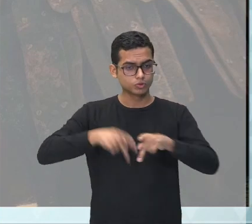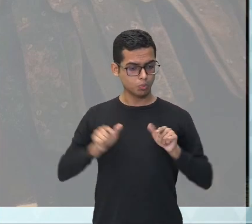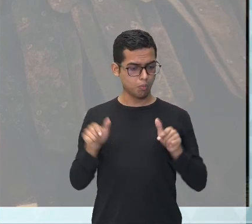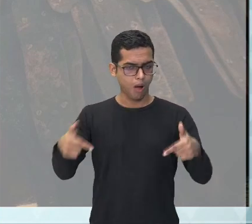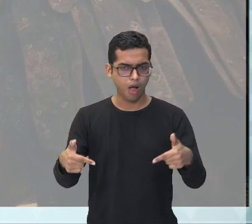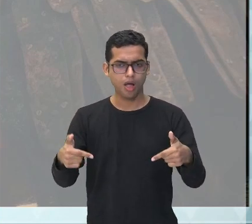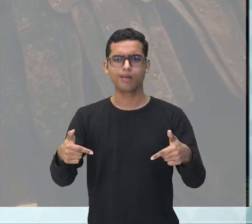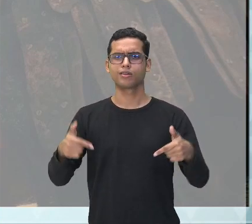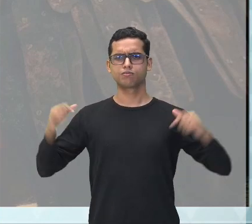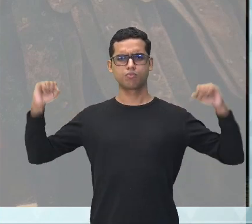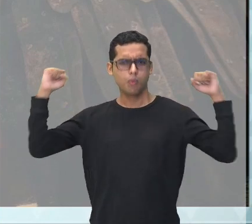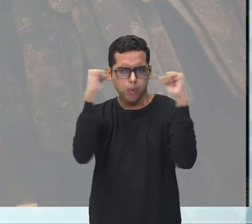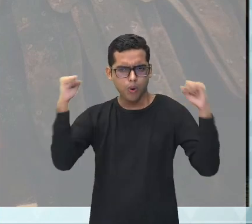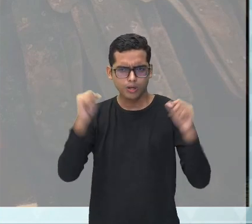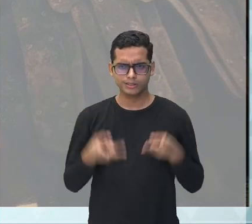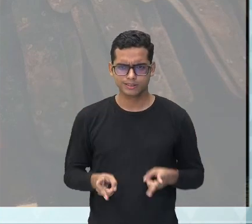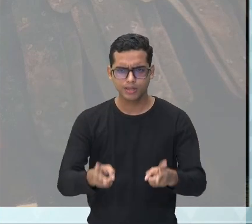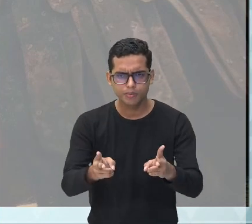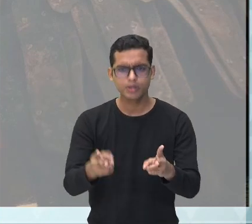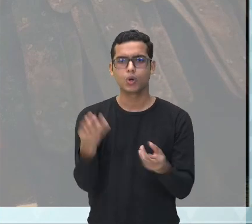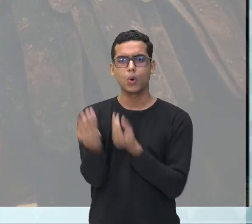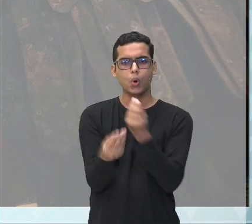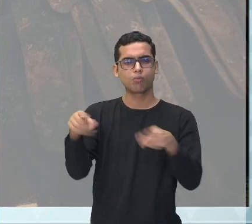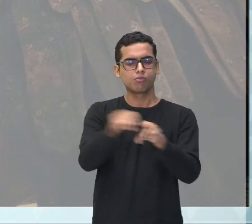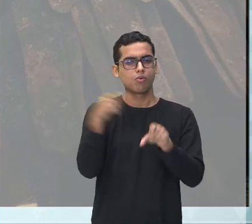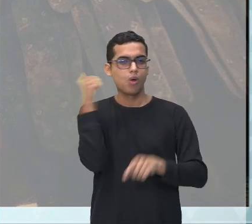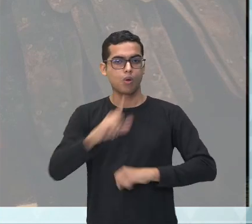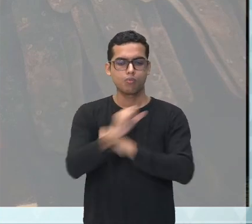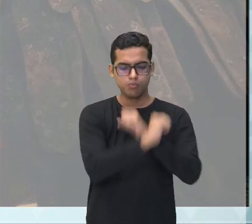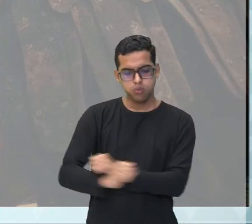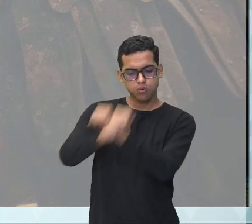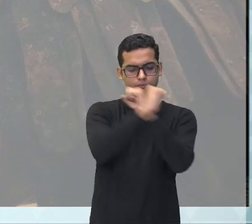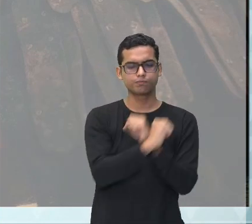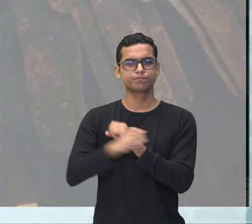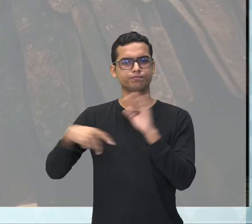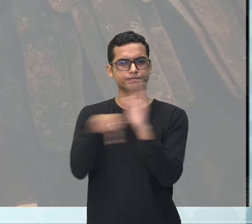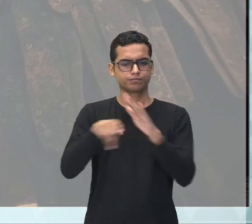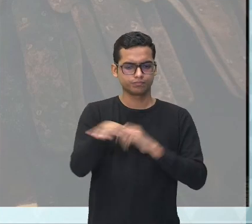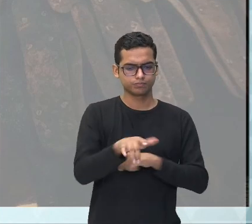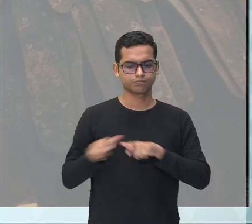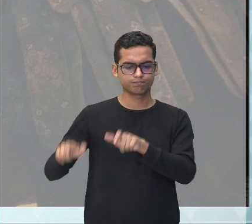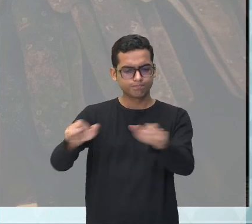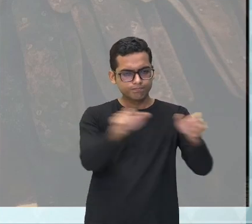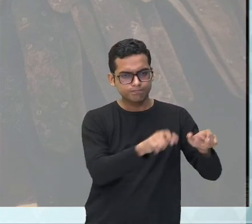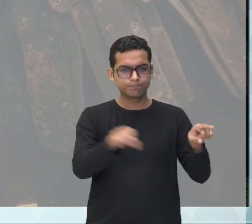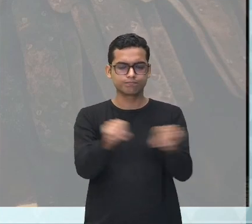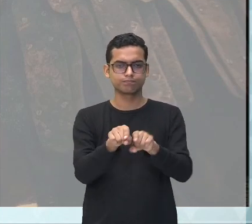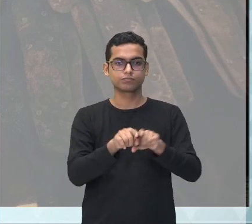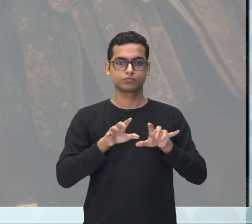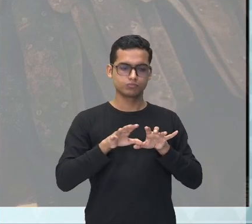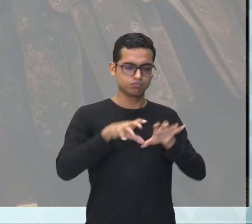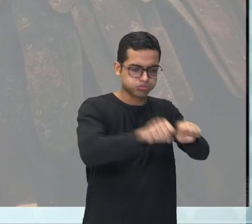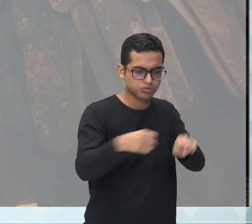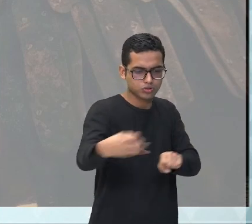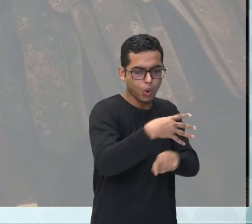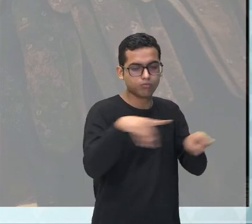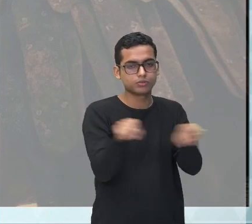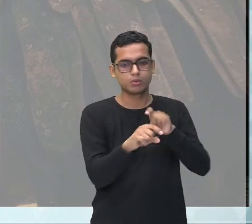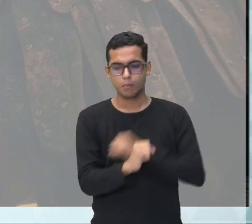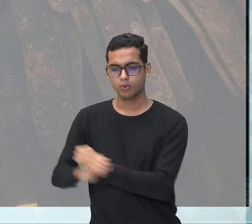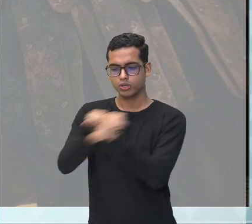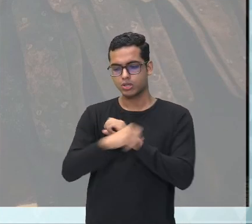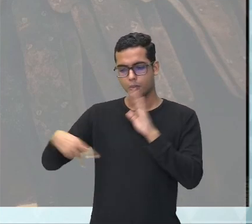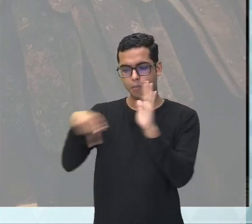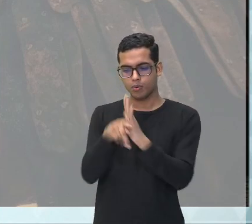era estimulada justamente na questão da defesa dos seus territórios e também na conquista de novos territórios,